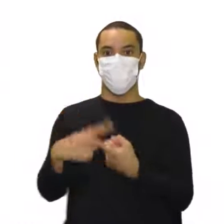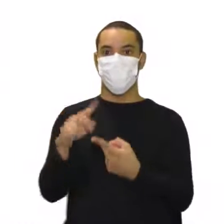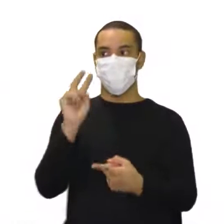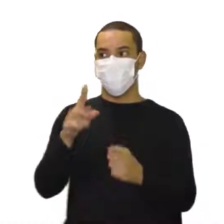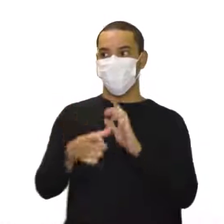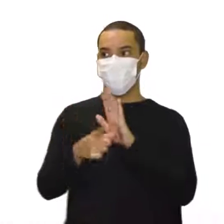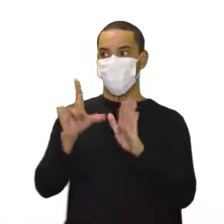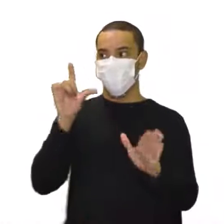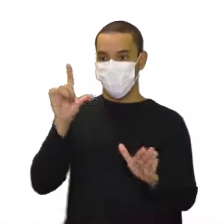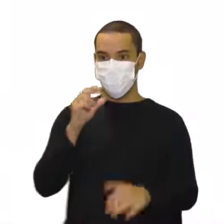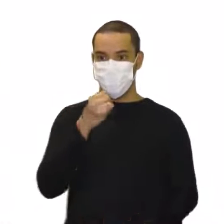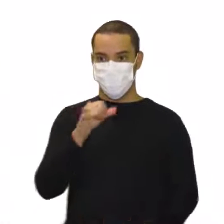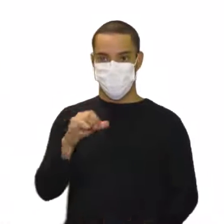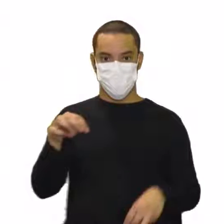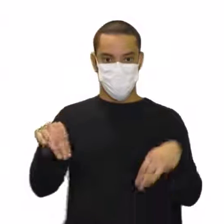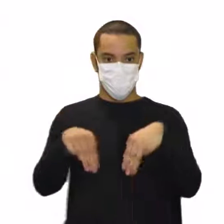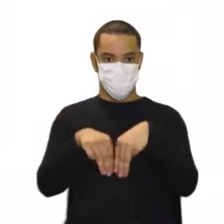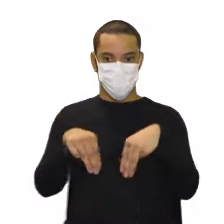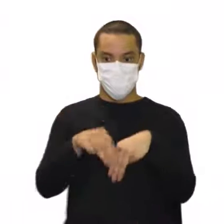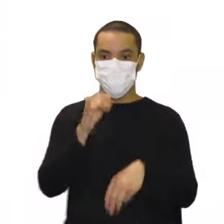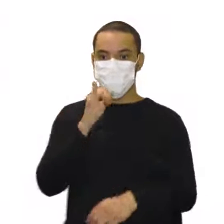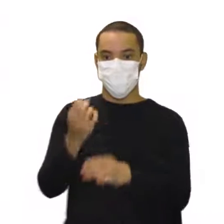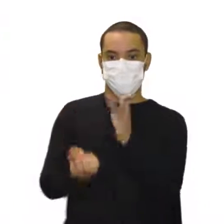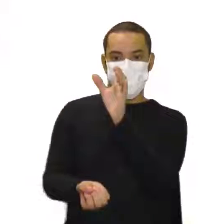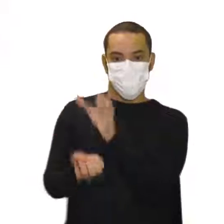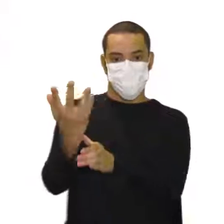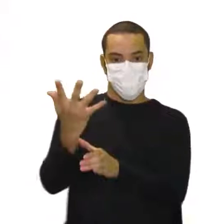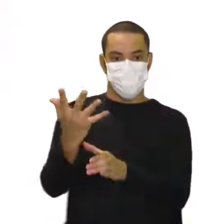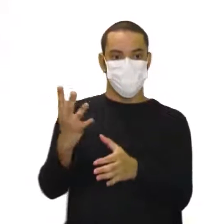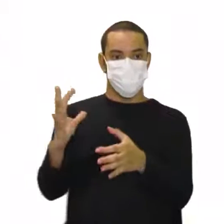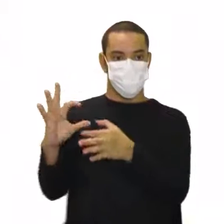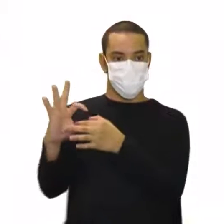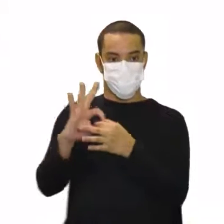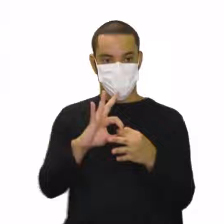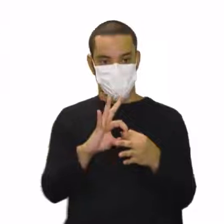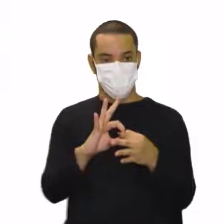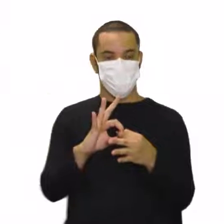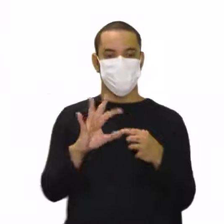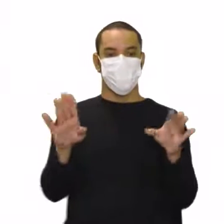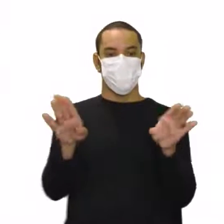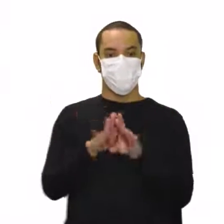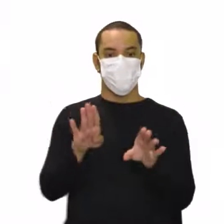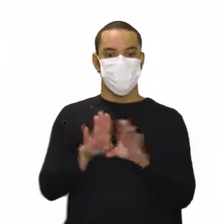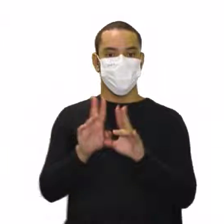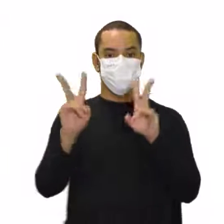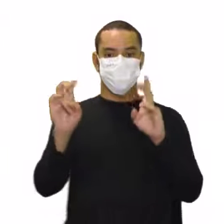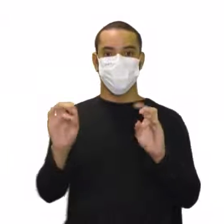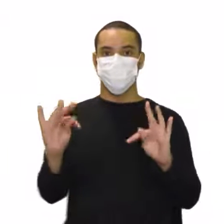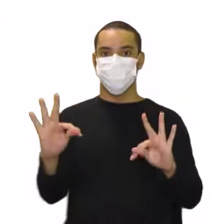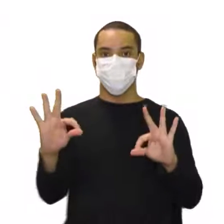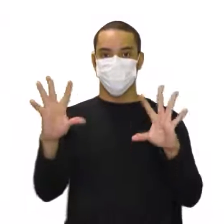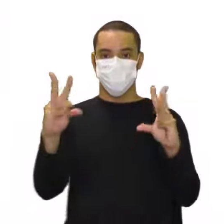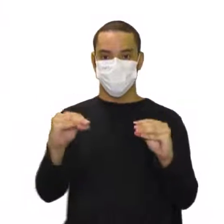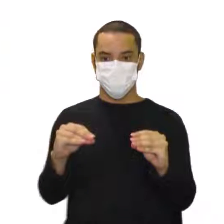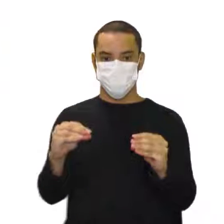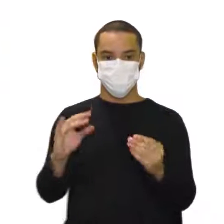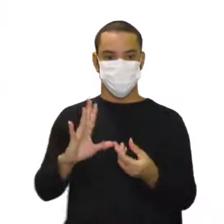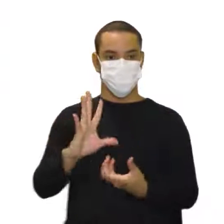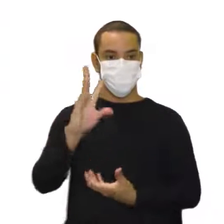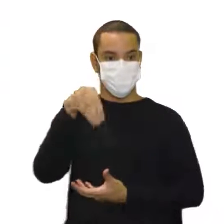indução eletromagnética. A criação de uma corrente induzida sobre ele, como se toda a superfície